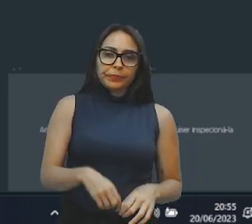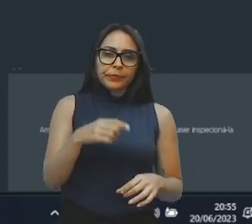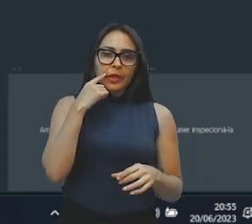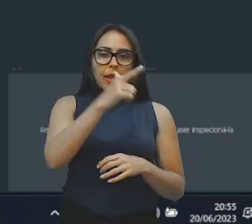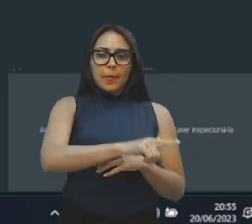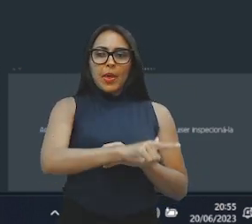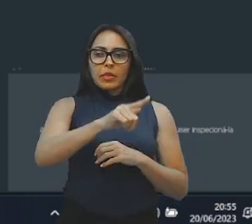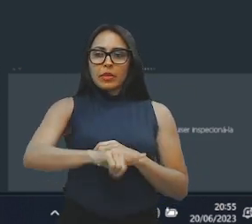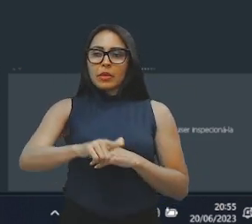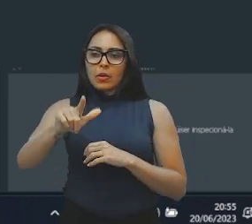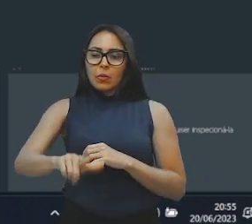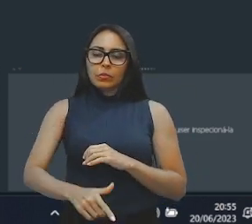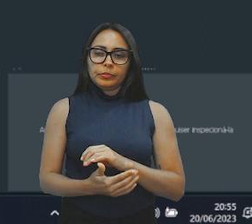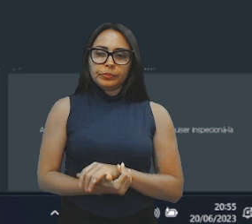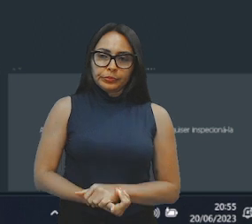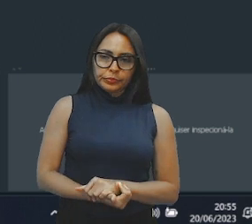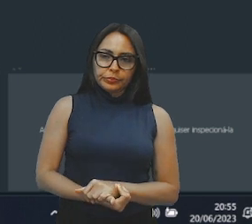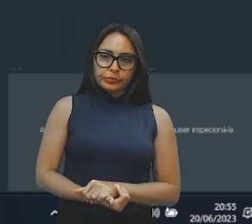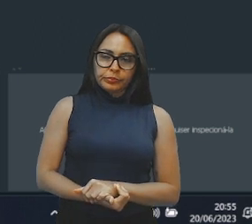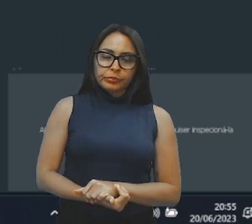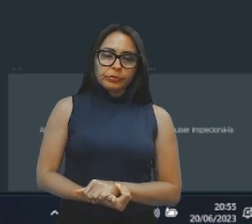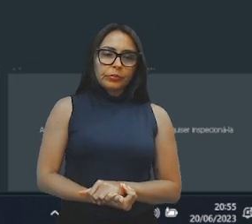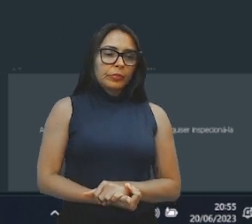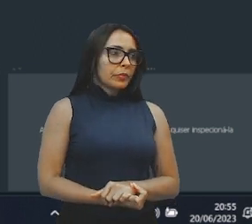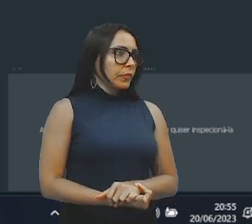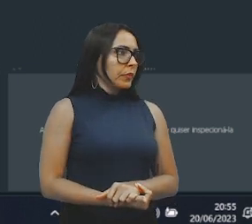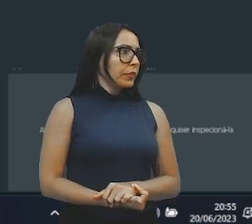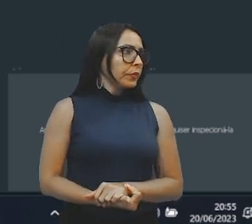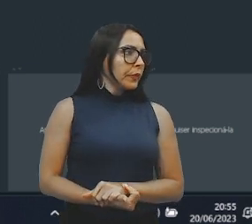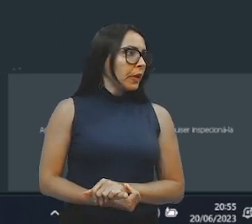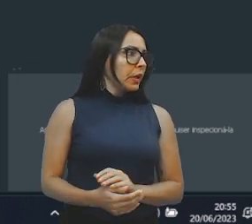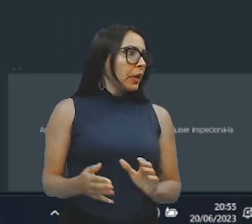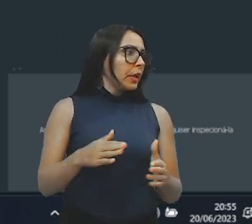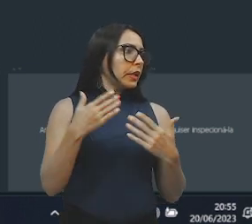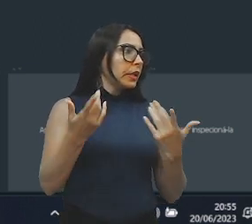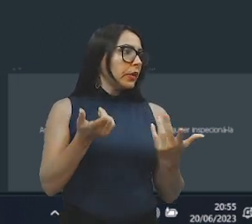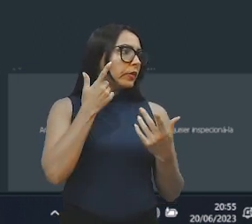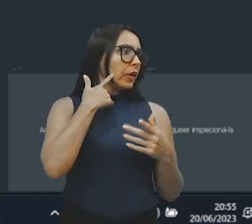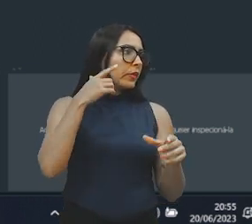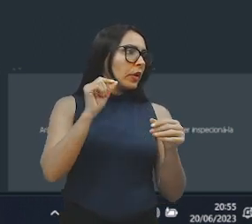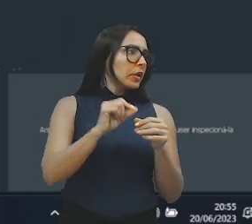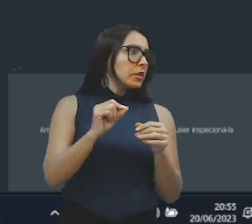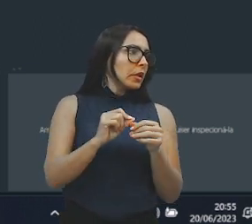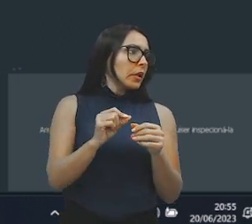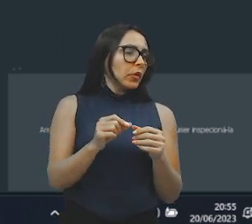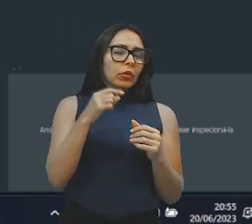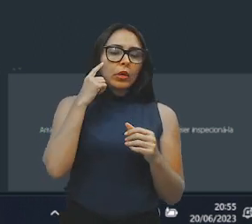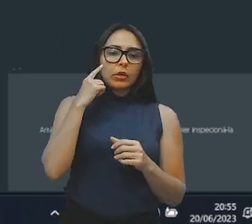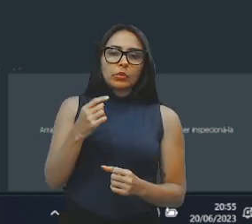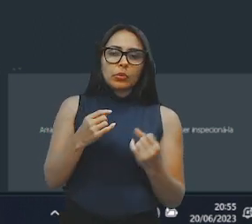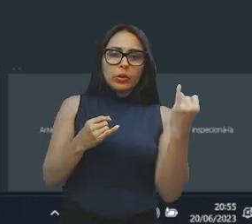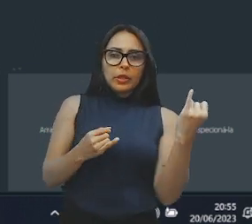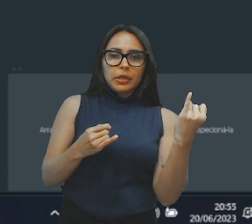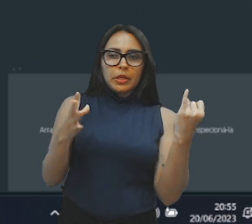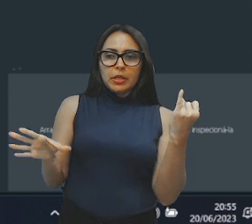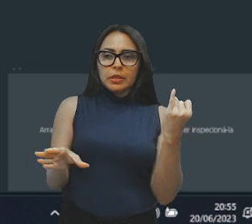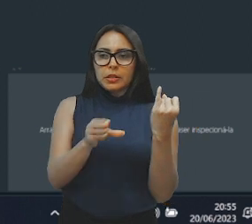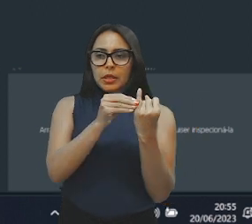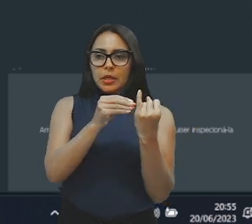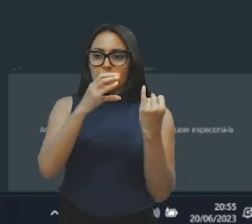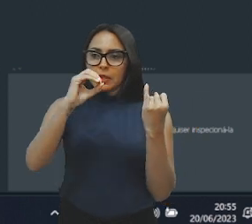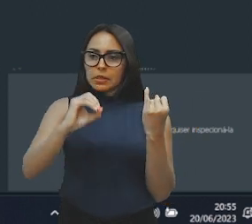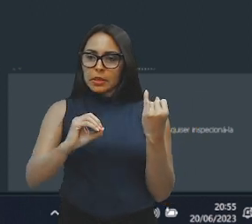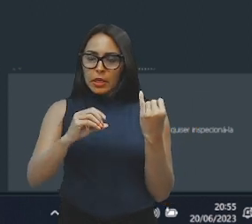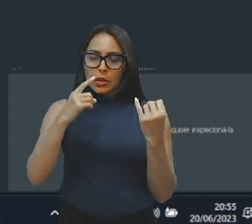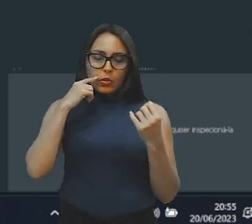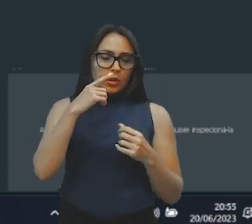para faça. Então ele vai fazer quando I receber 0 até I menos